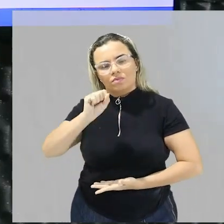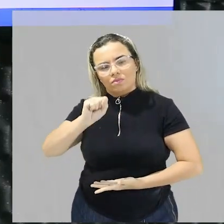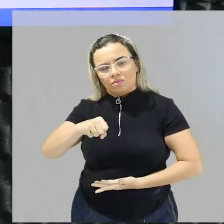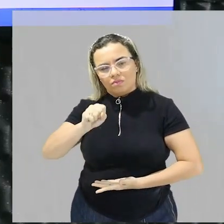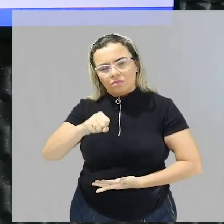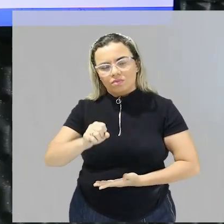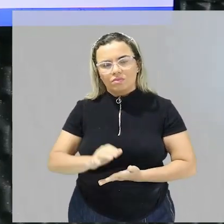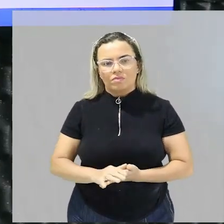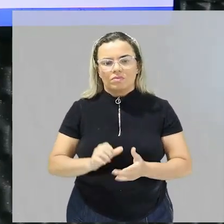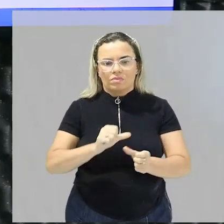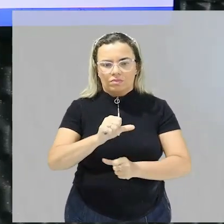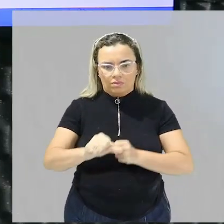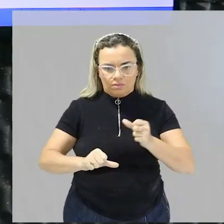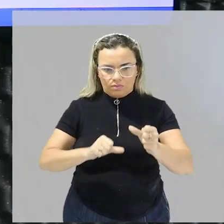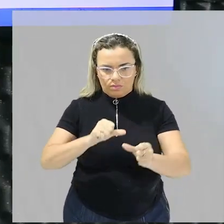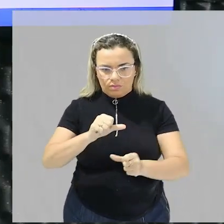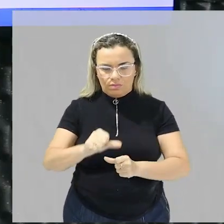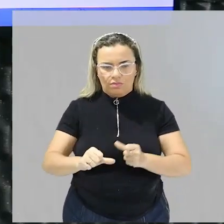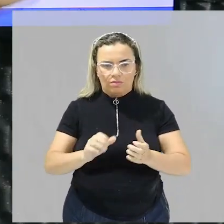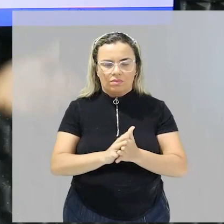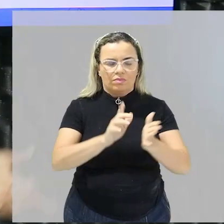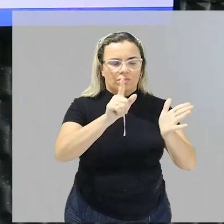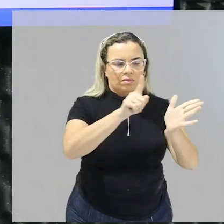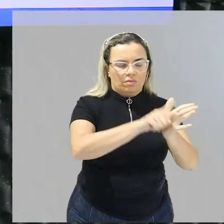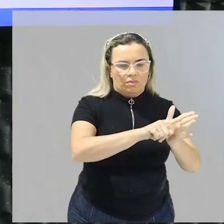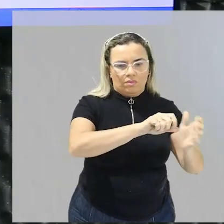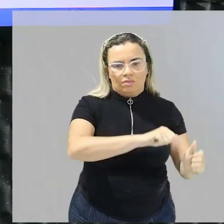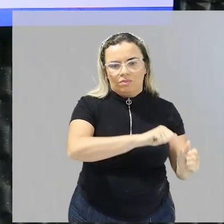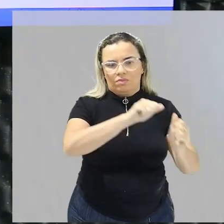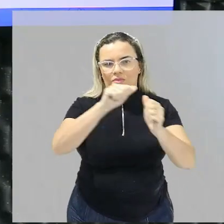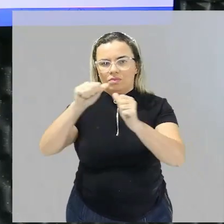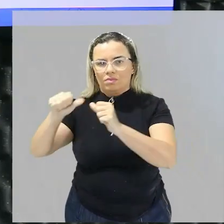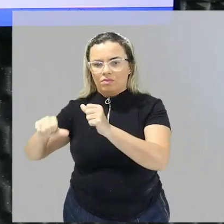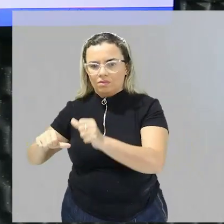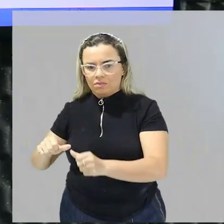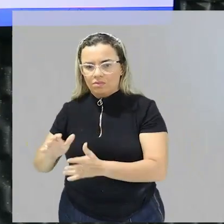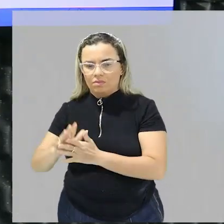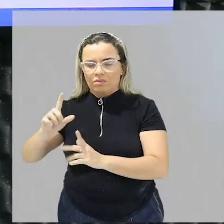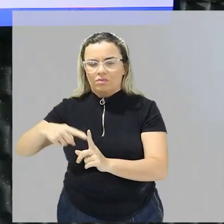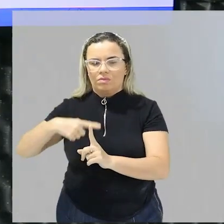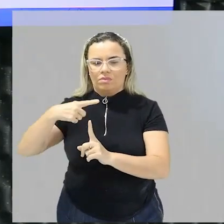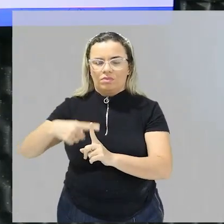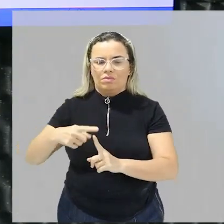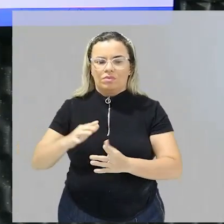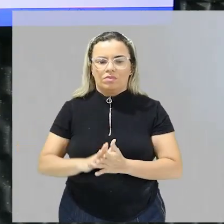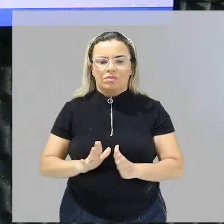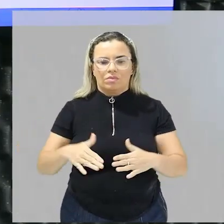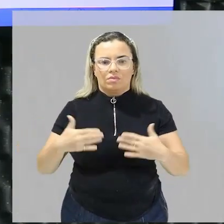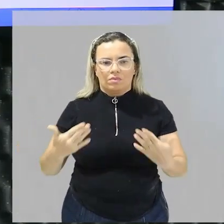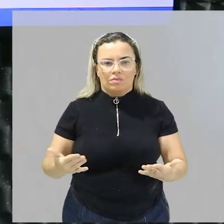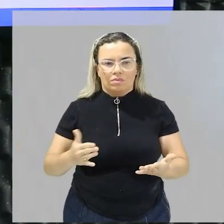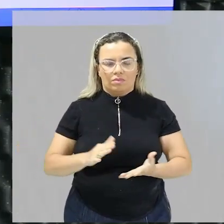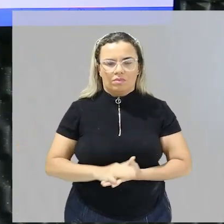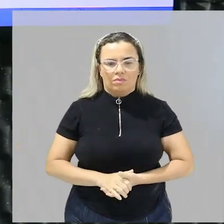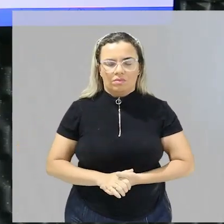vai ser alterado o sinal, tá? Ele era negativo, passou lá para o segundo membro positivo. Somando